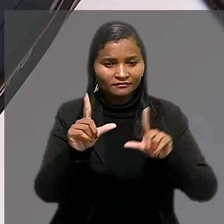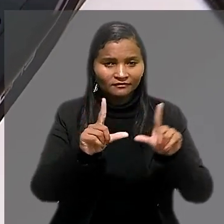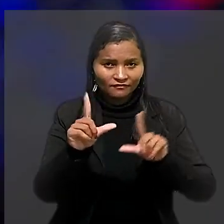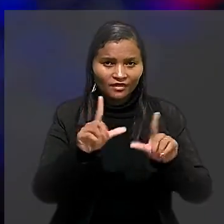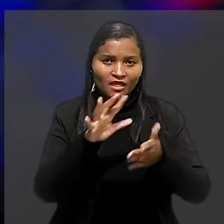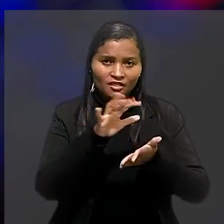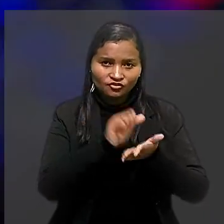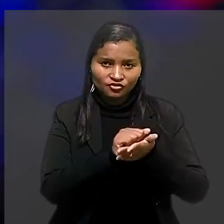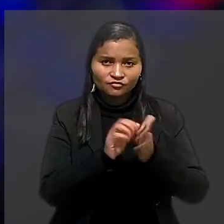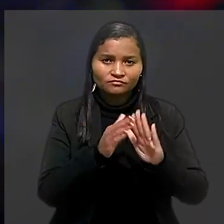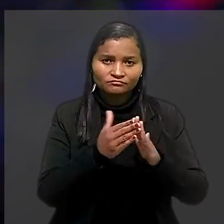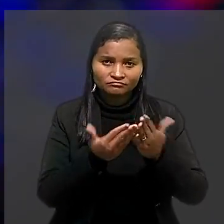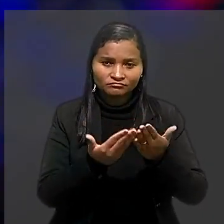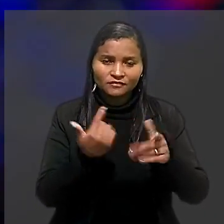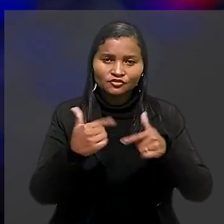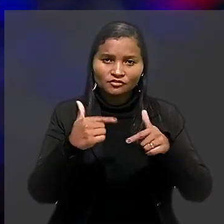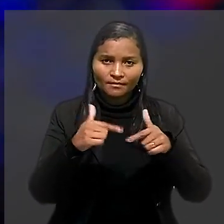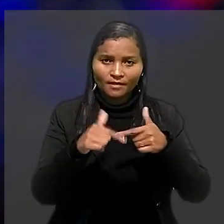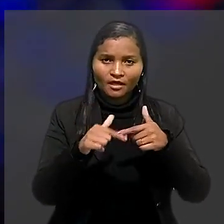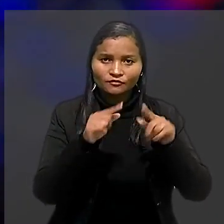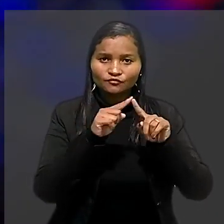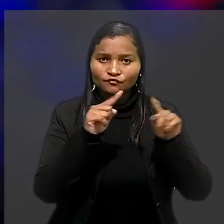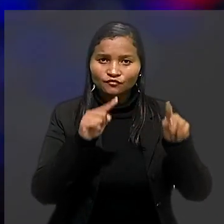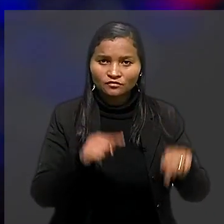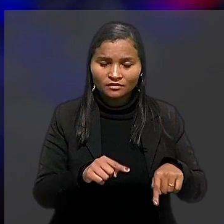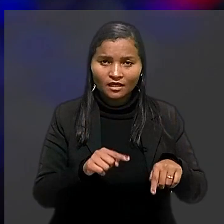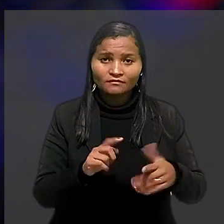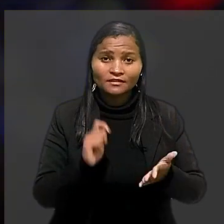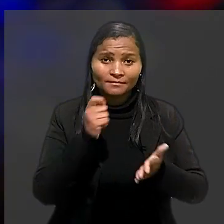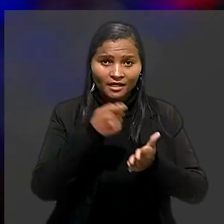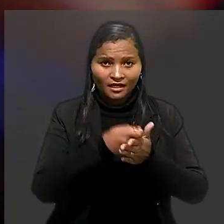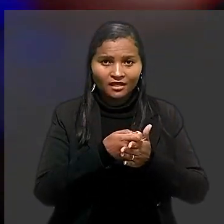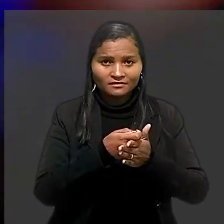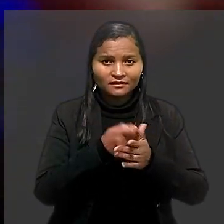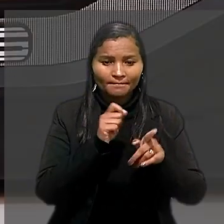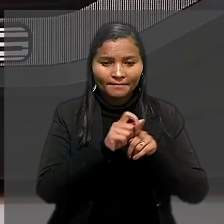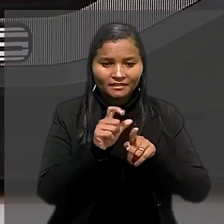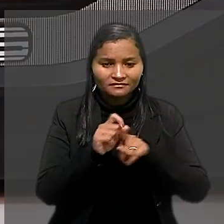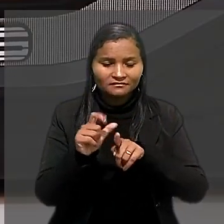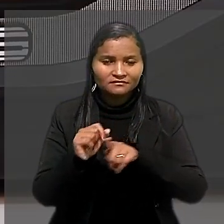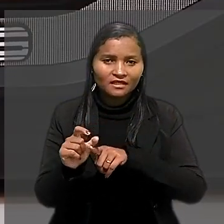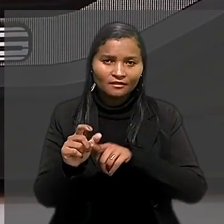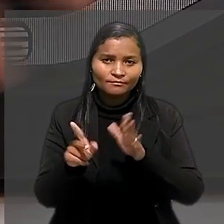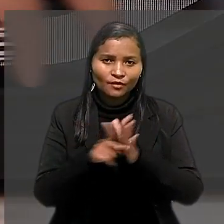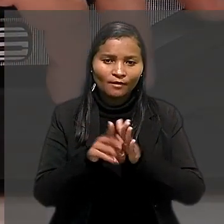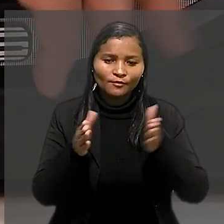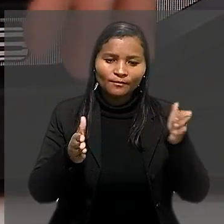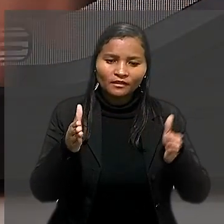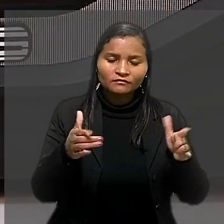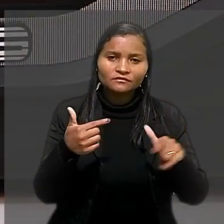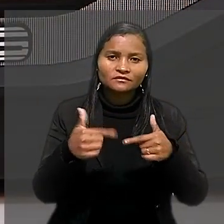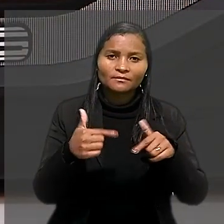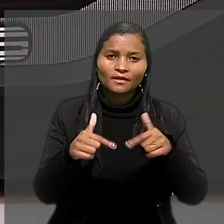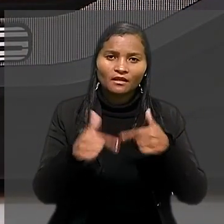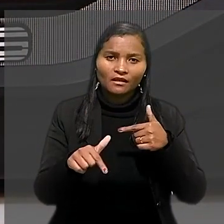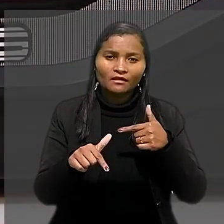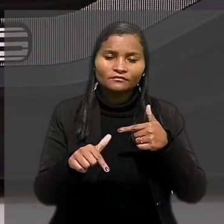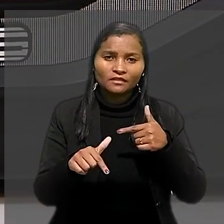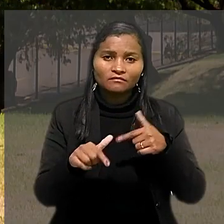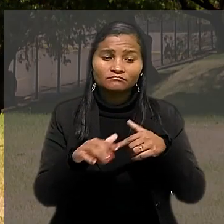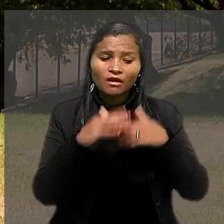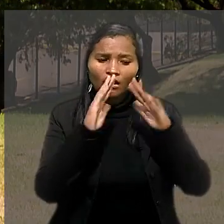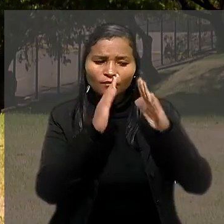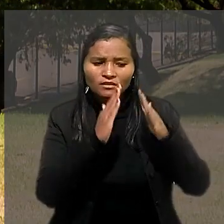determinou que a TV efetuasse esse registro na carteira de trabalho do empregado e pagasse as demais parcelas referentes ao período